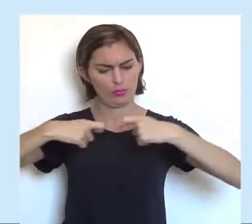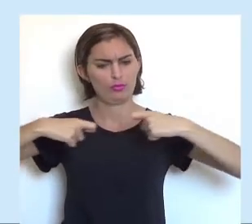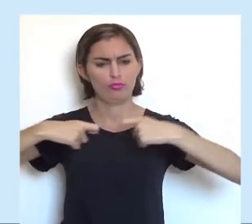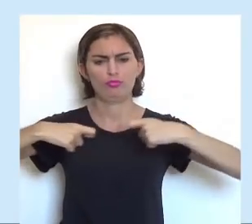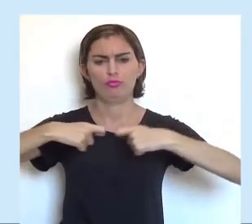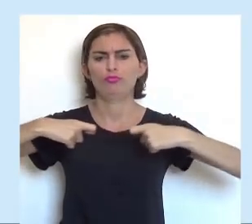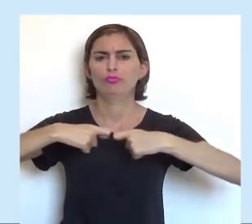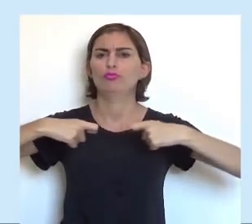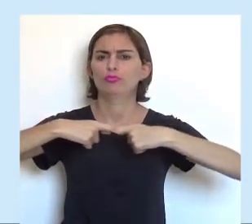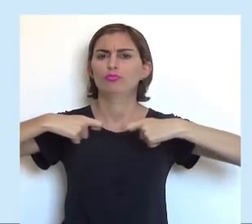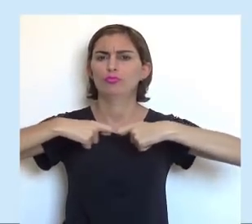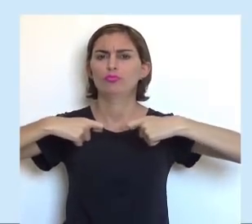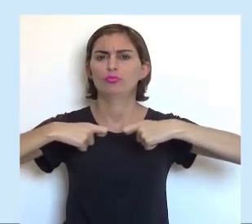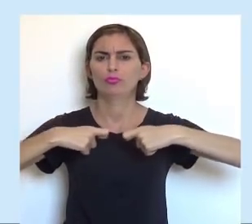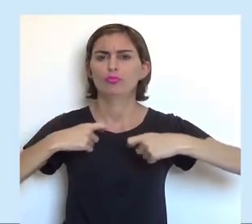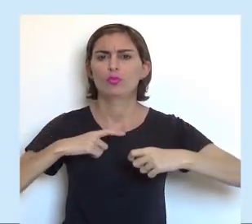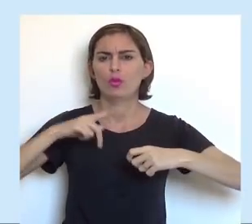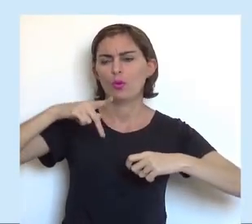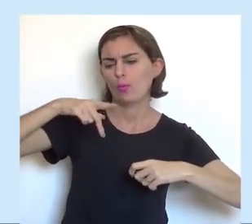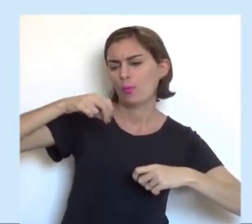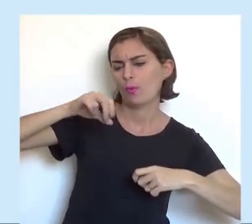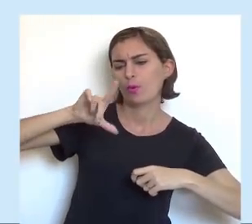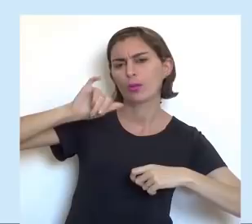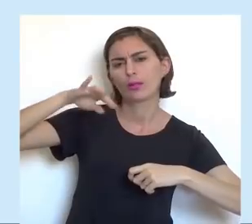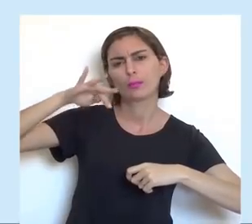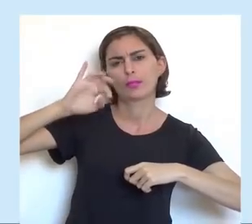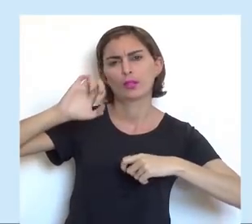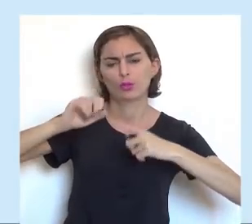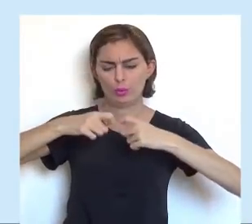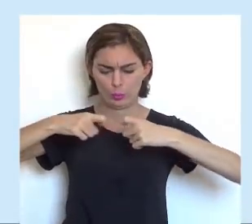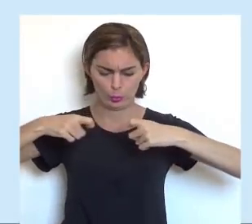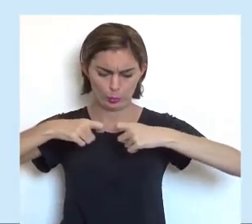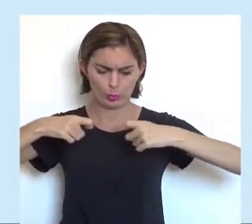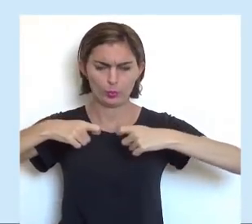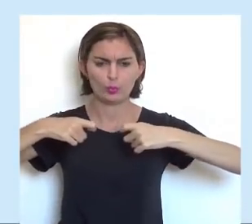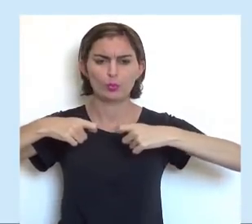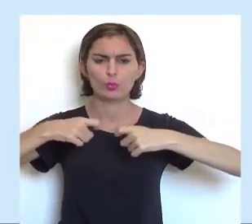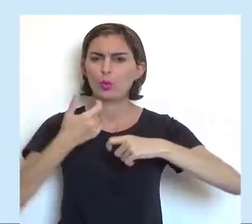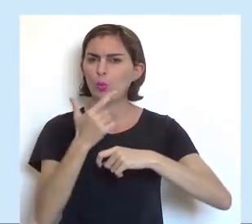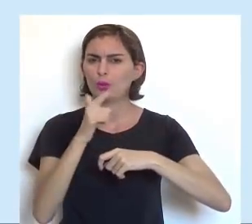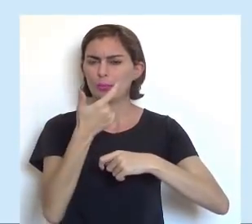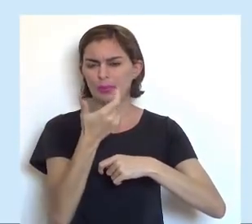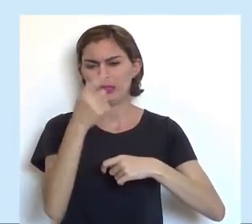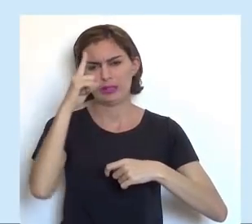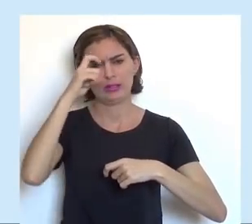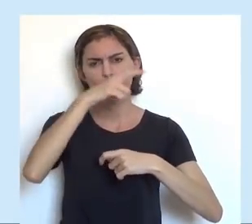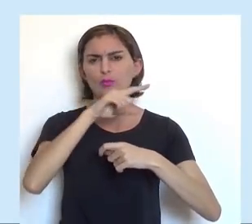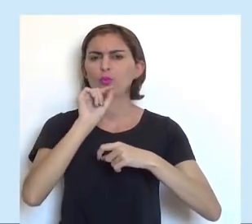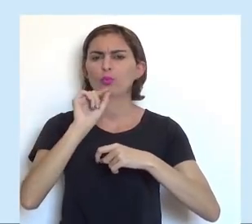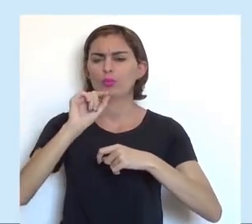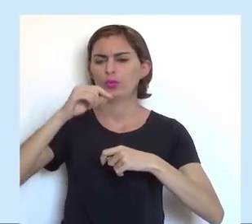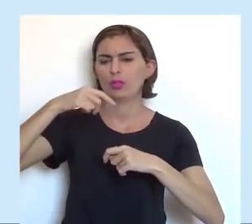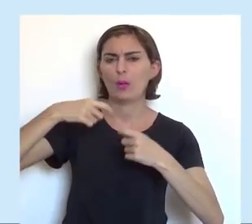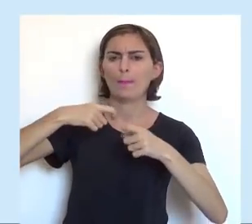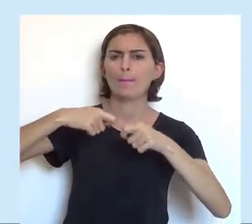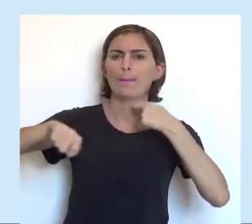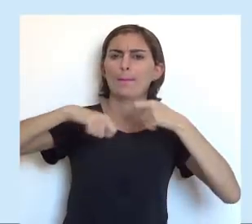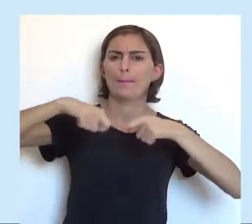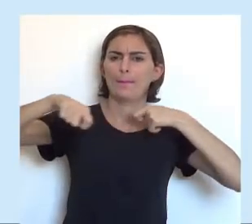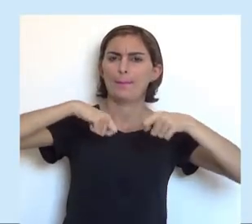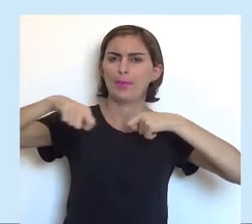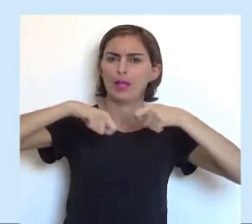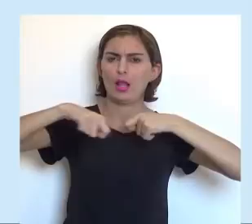elastômeros? Elastômeros são polímeros. Pronto, já vem de novo falando outra palavra difícil. O que são polímeros?